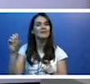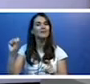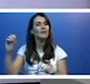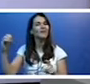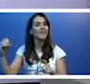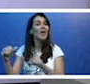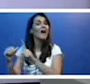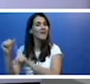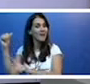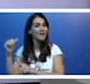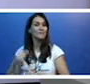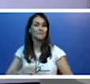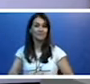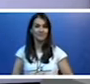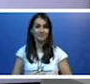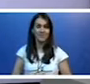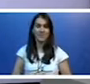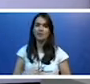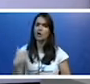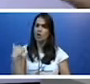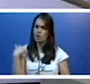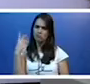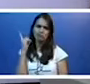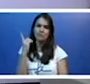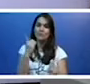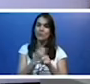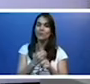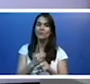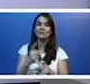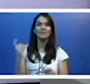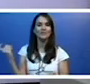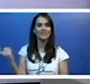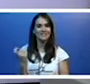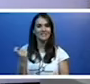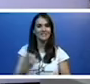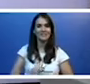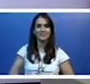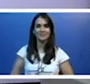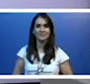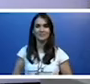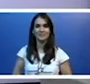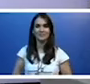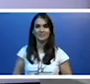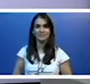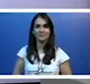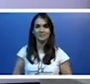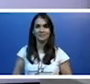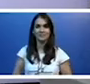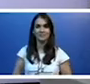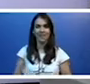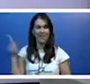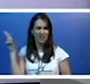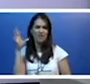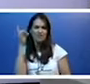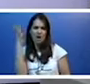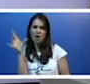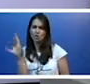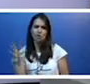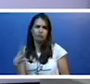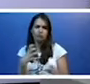bom então resolver essa equação Zinho aqui eu encontro o valor de X tá então 49 mais 90